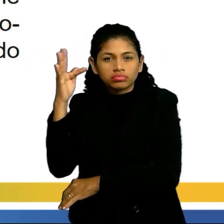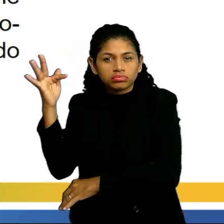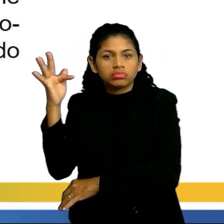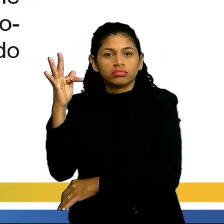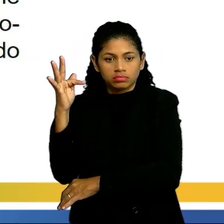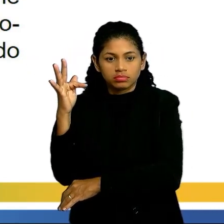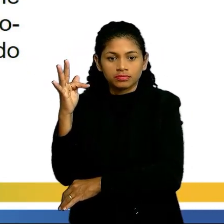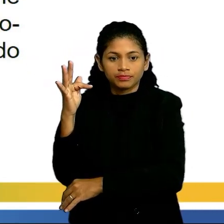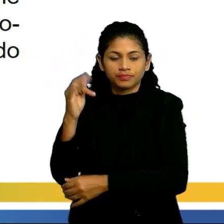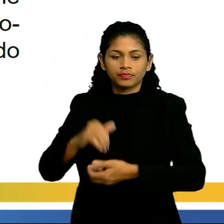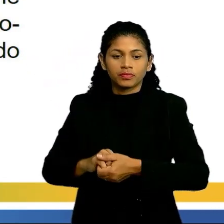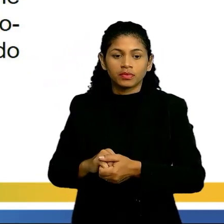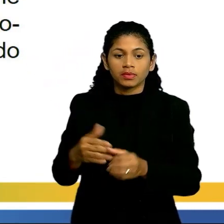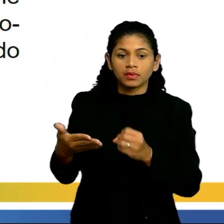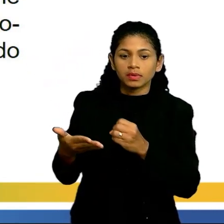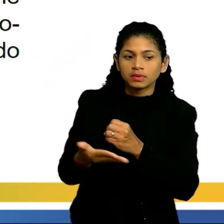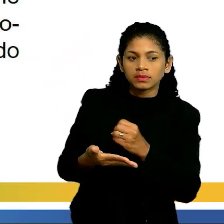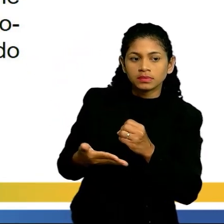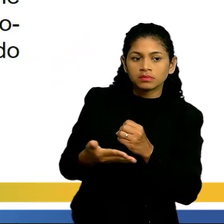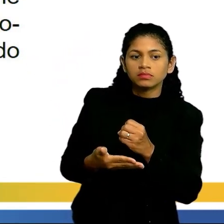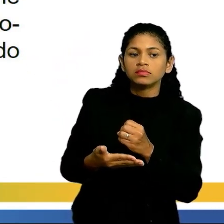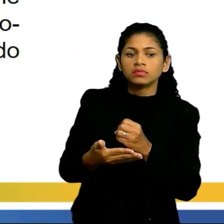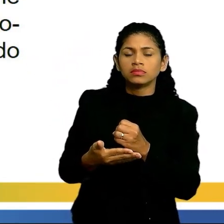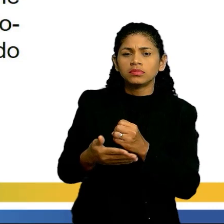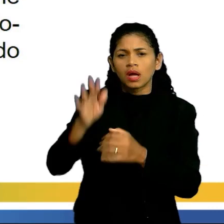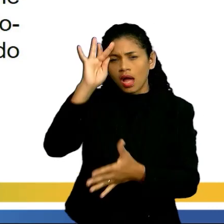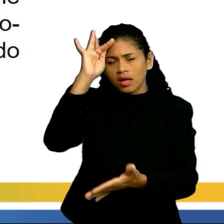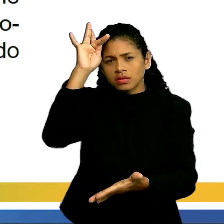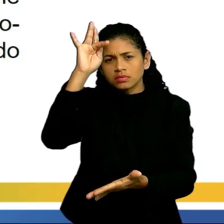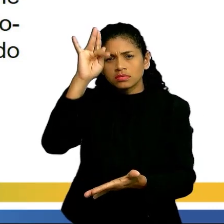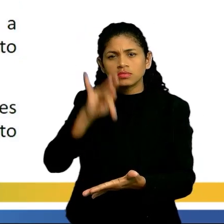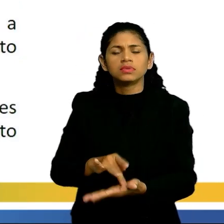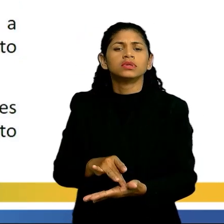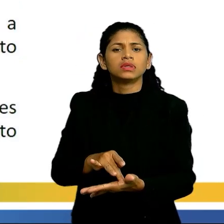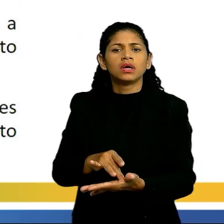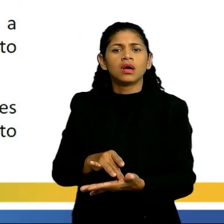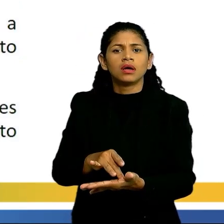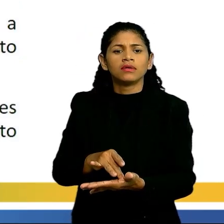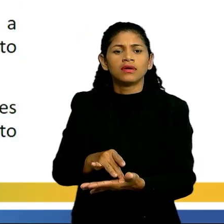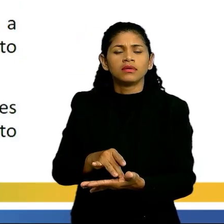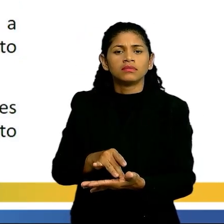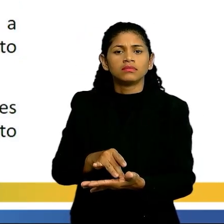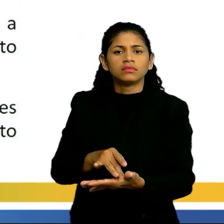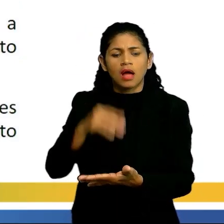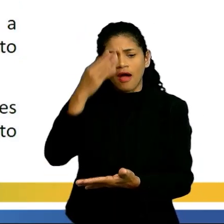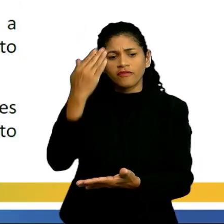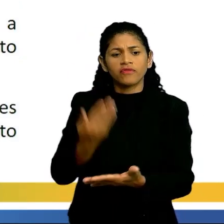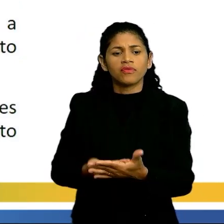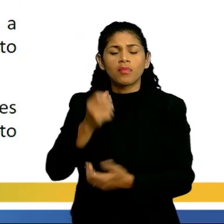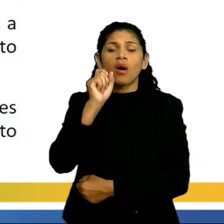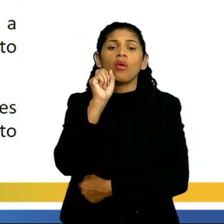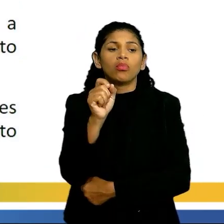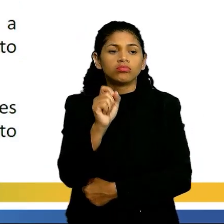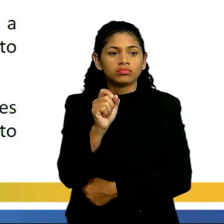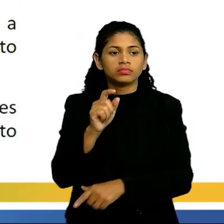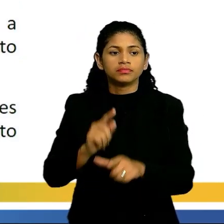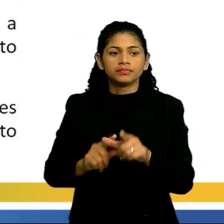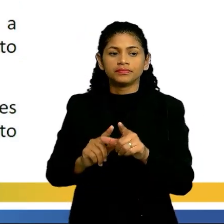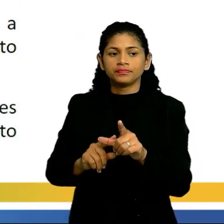do texto de Nietzsche proposto, é correto afirmar que, aí nós temos a letra